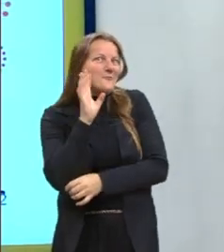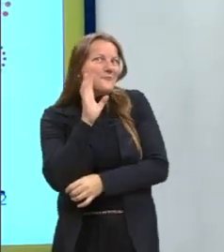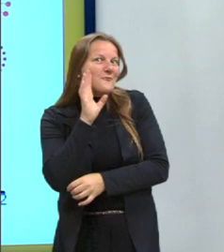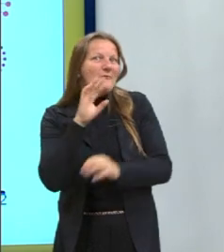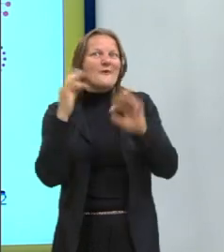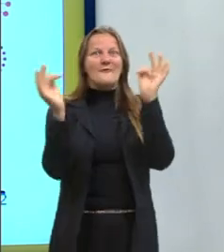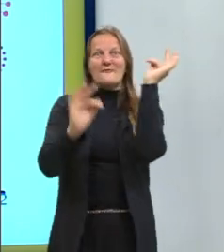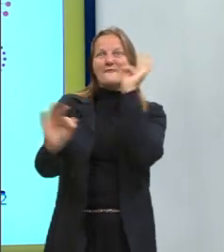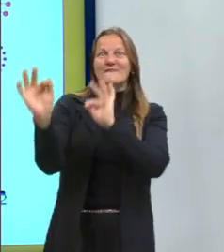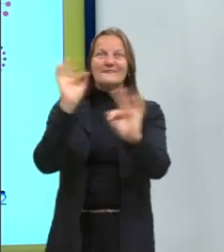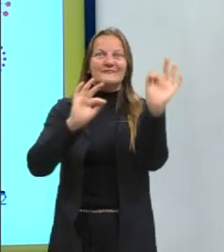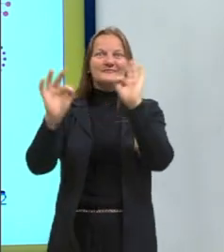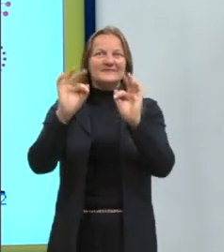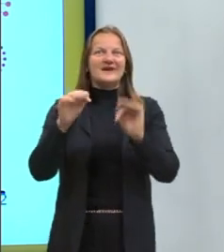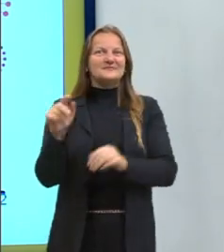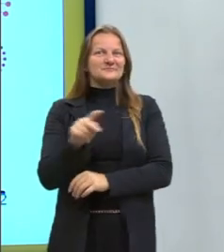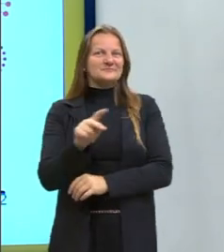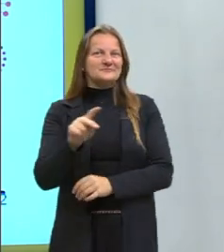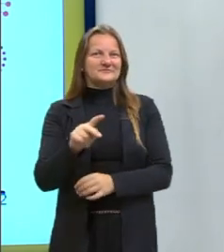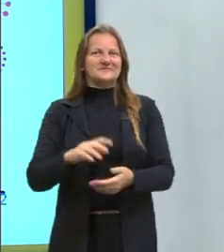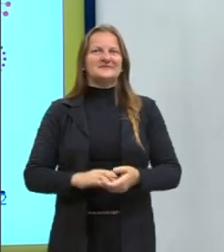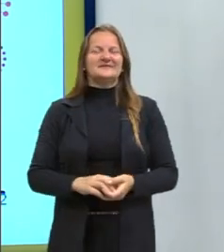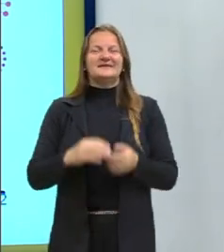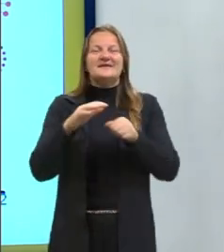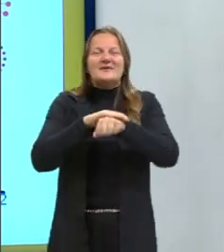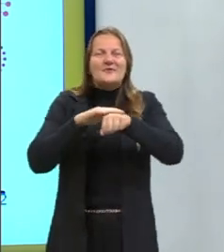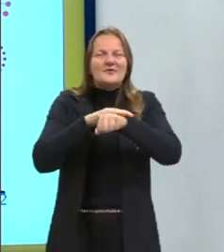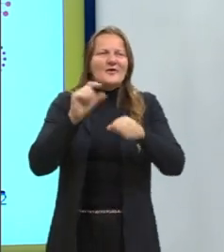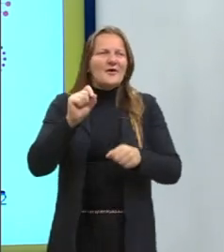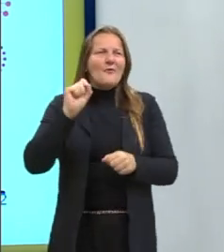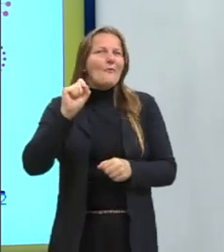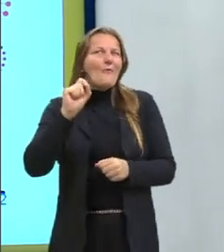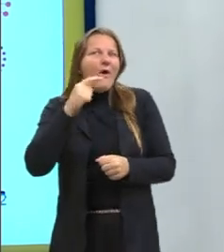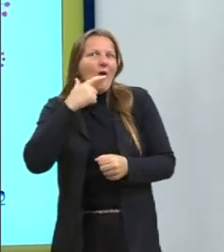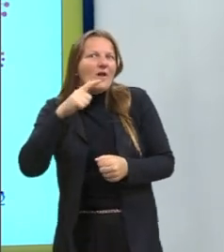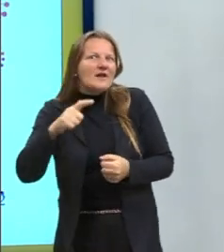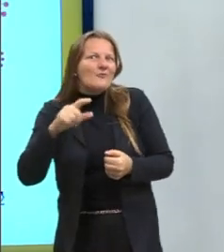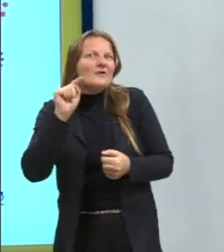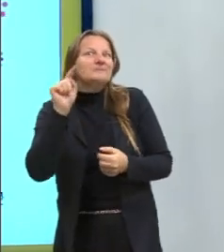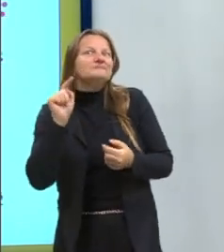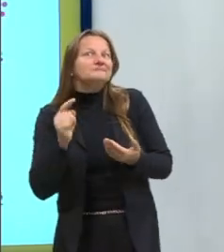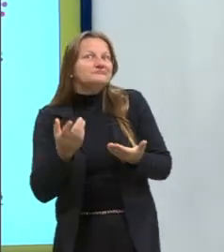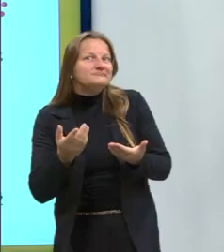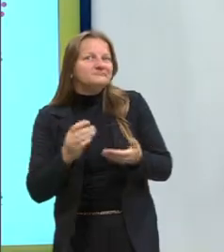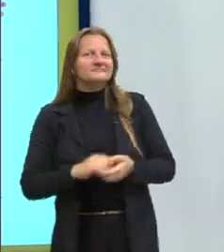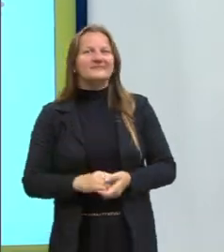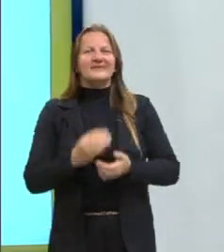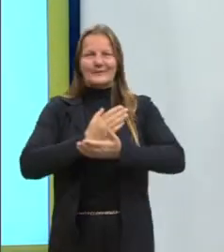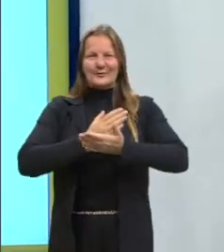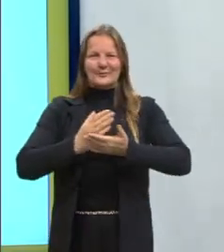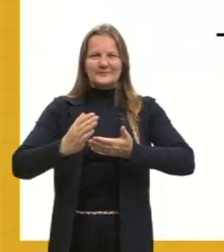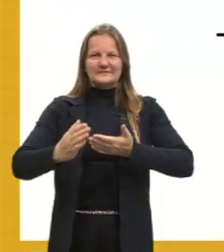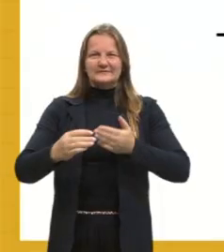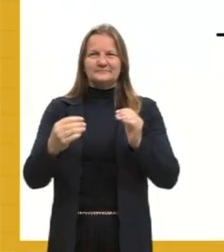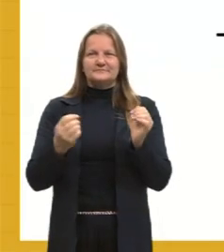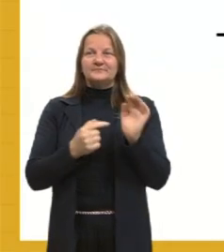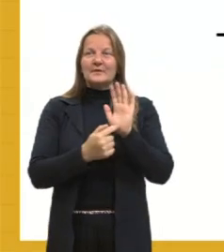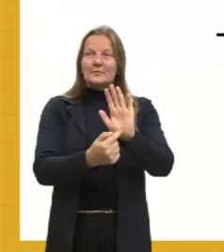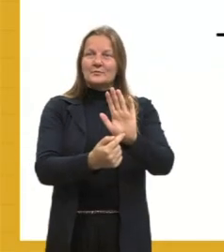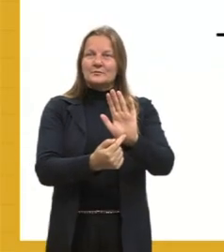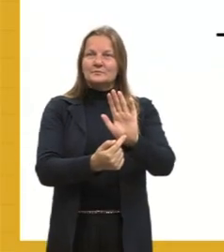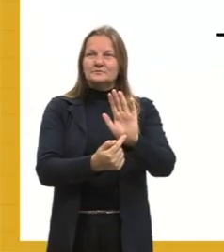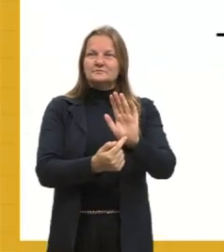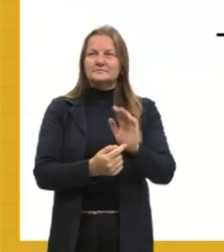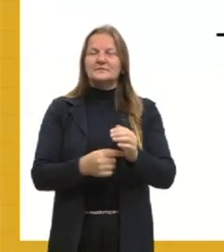e a gente vai conversar um pouquinho aí sobre que língua é essa para começar a gente vai mostrar para vocês uma